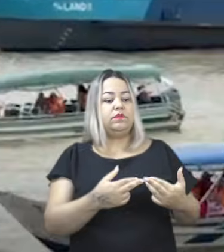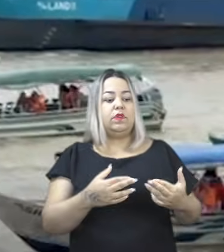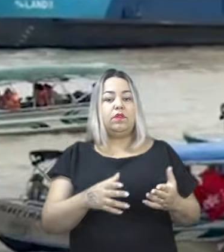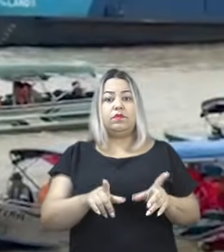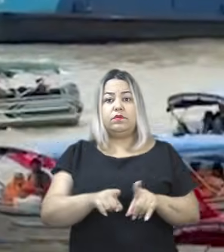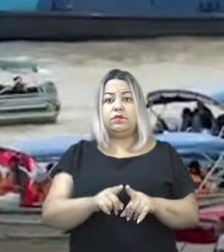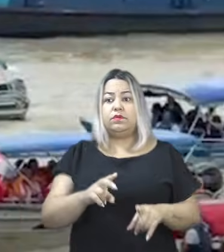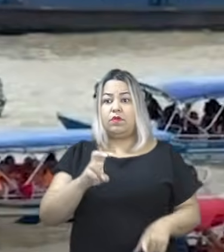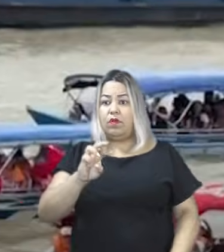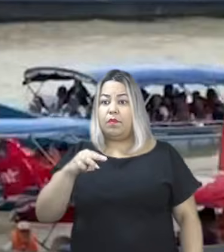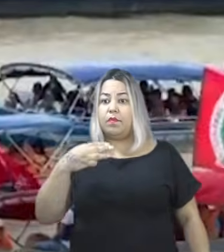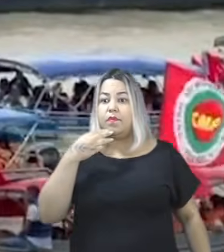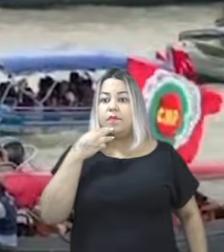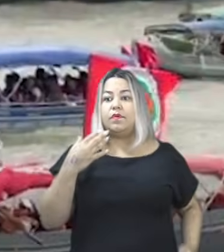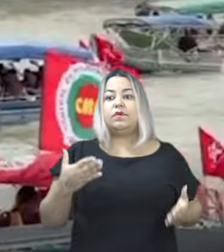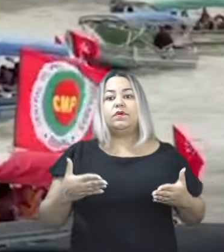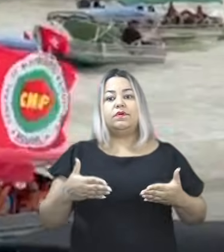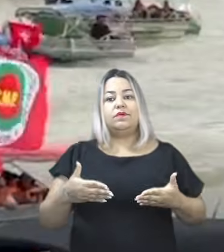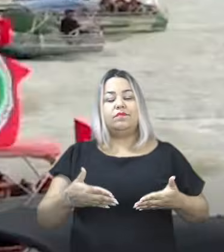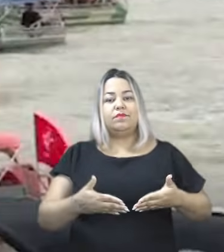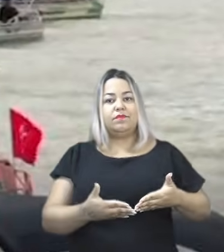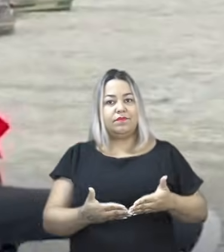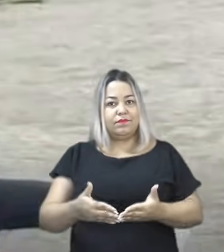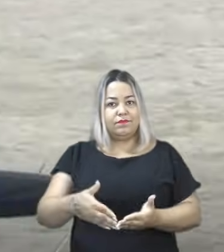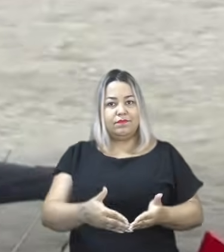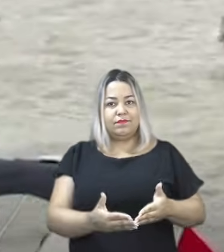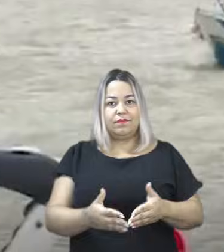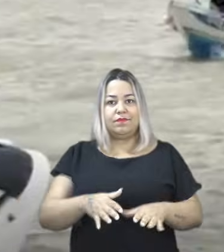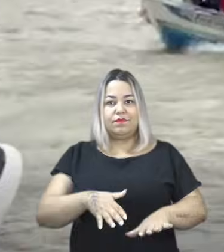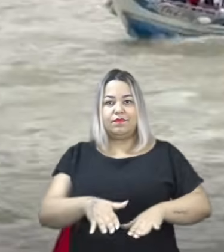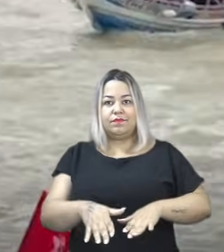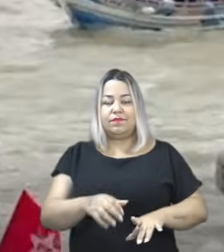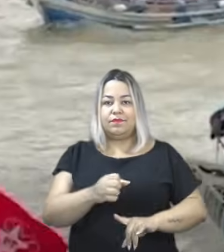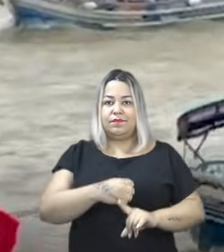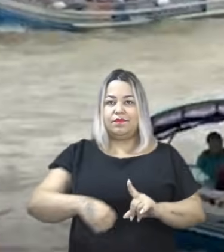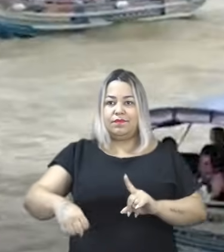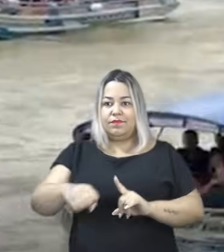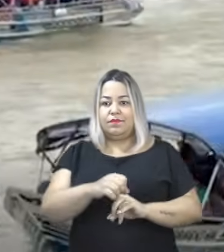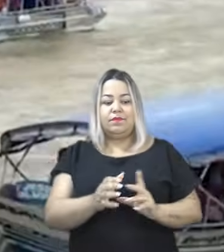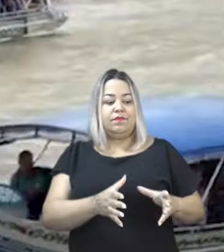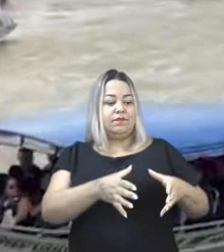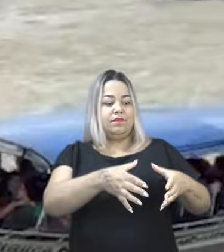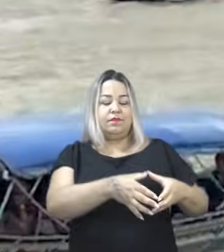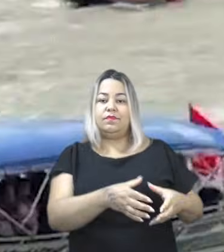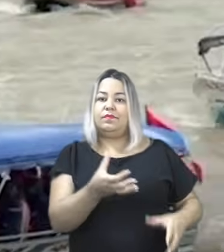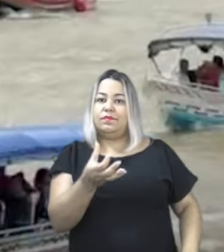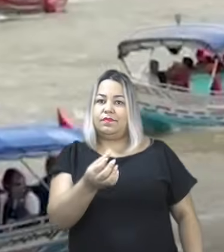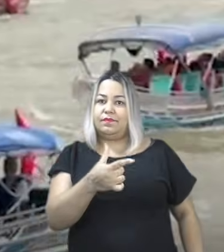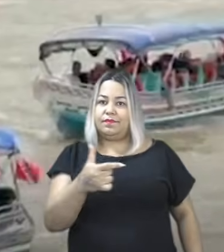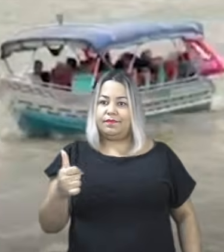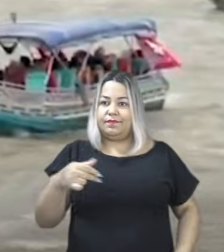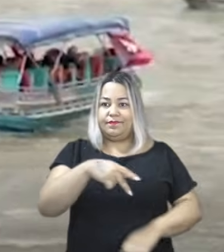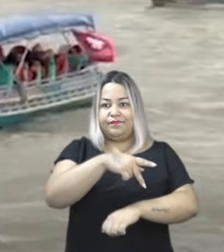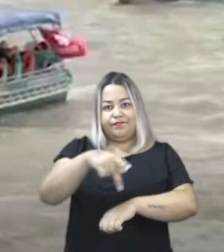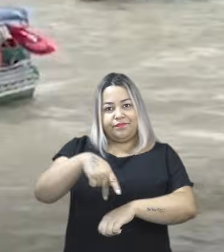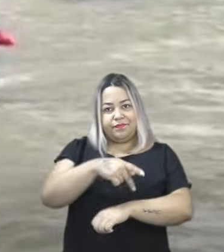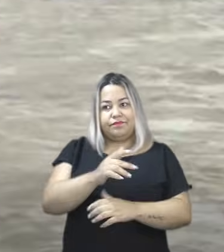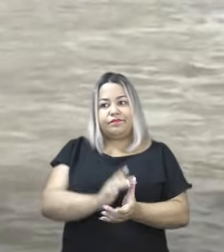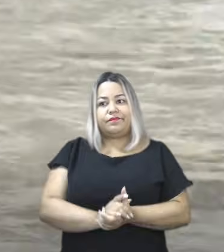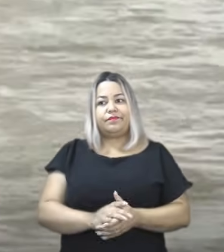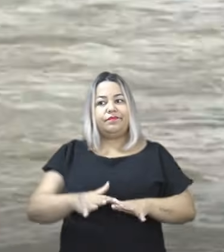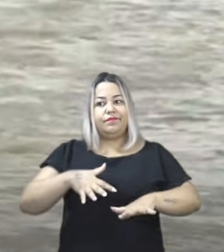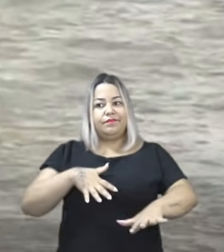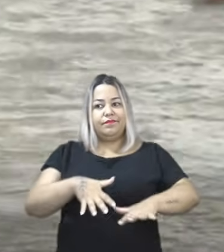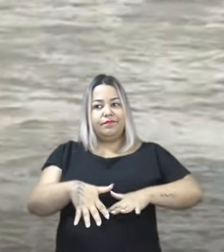5.000 participantes, entre comunidades ribeirinhas, movimentos sociais e delegações de 62 países. A